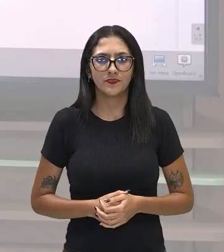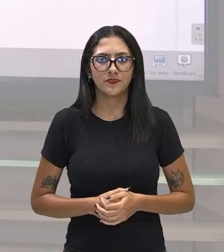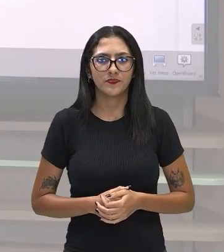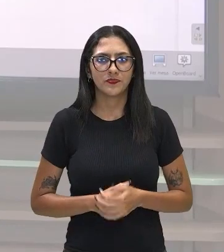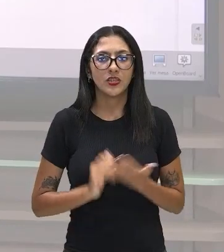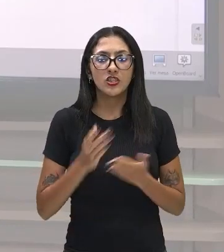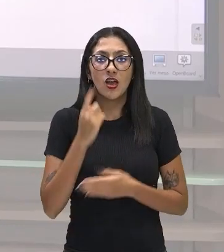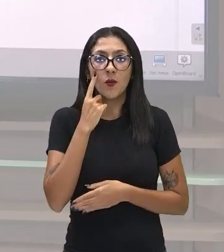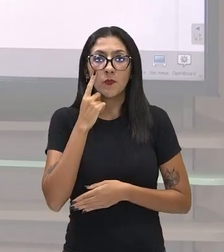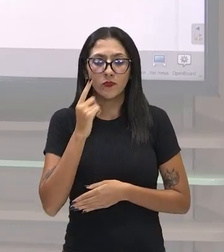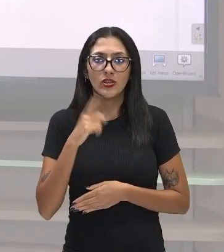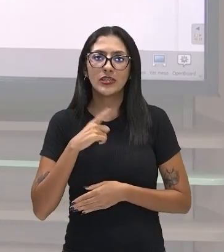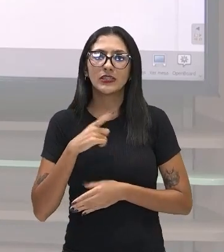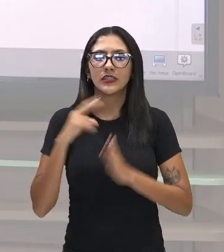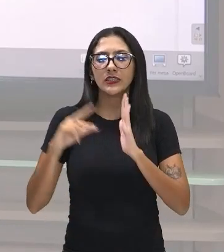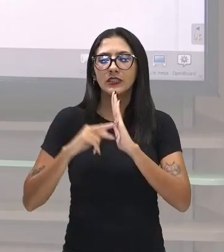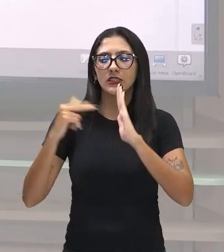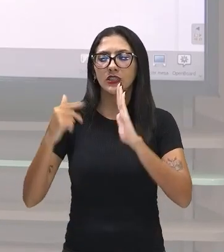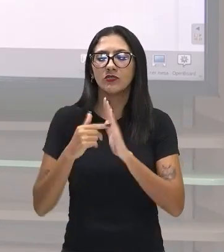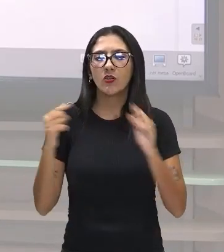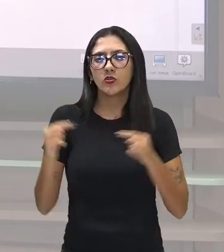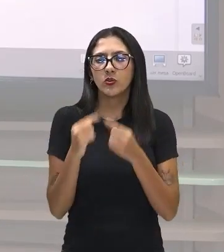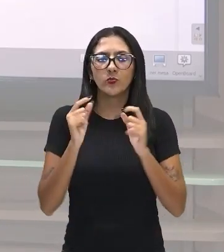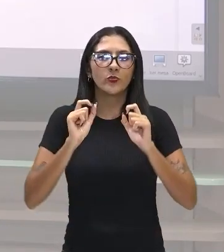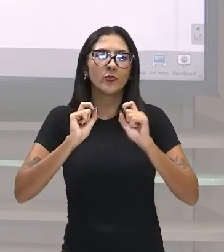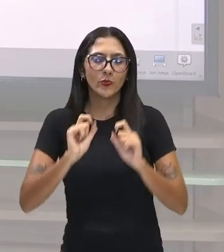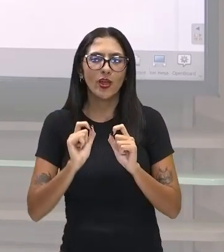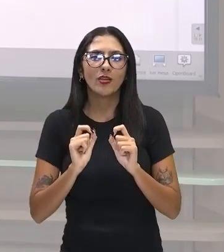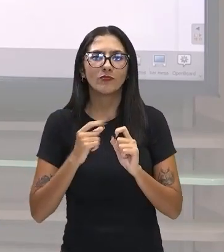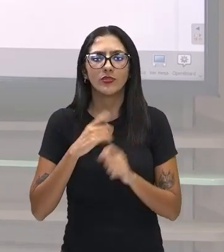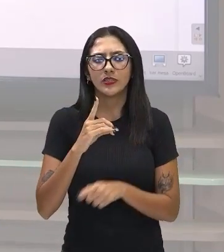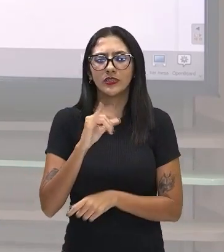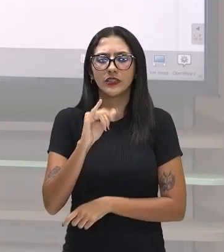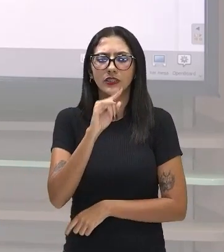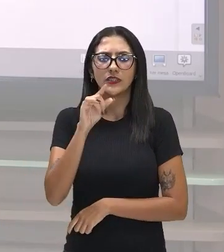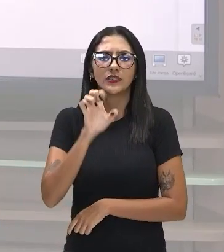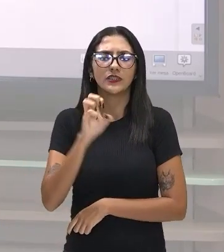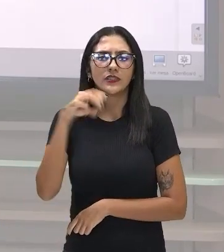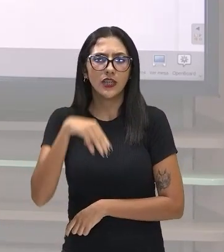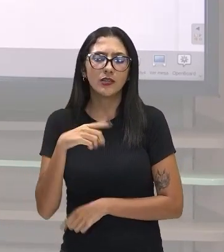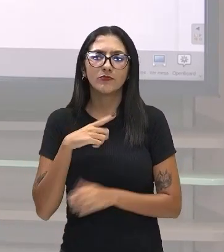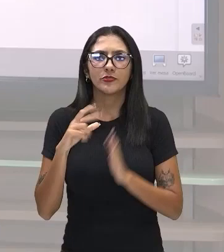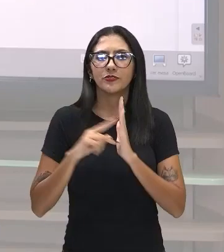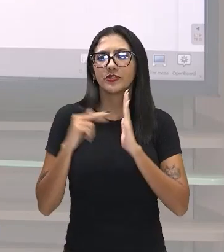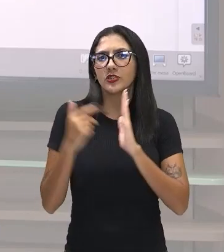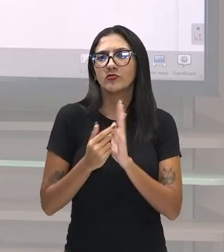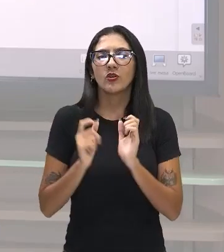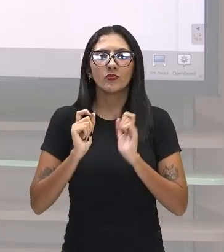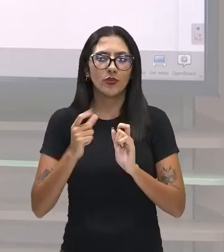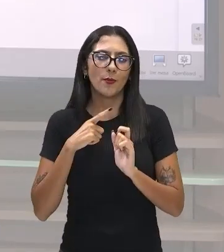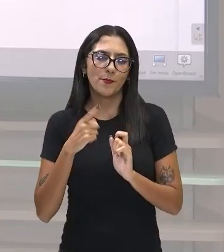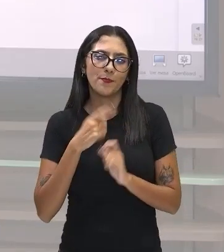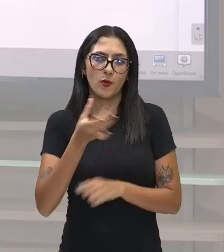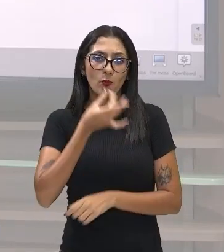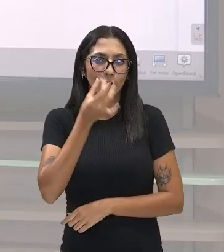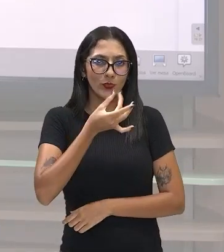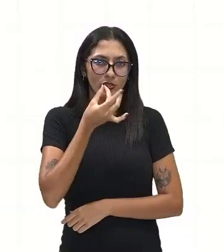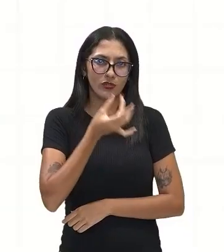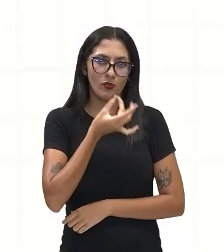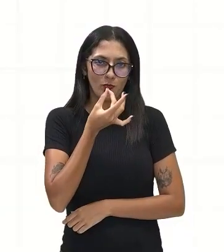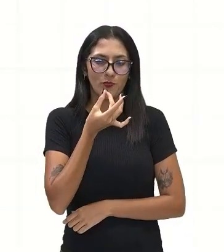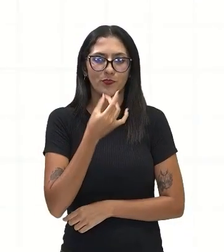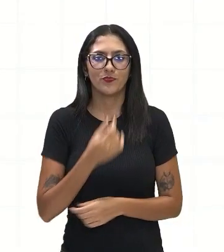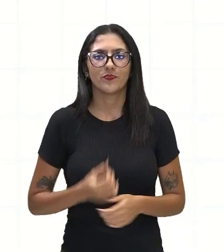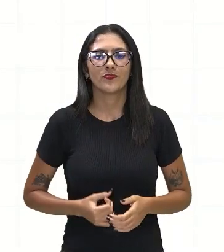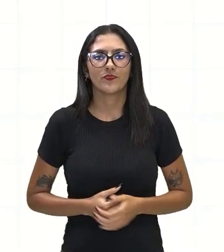numa opinião. Dizem, eu não sei, né? Não sei, dá para comprovar? Dizem que é